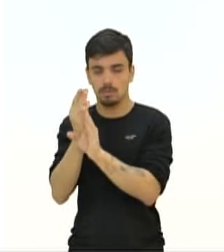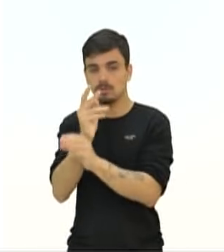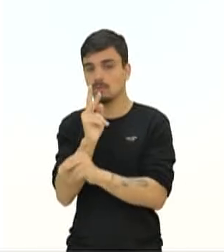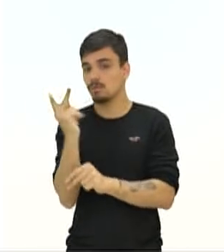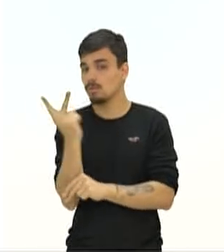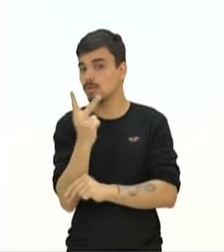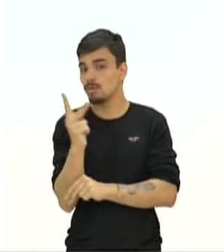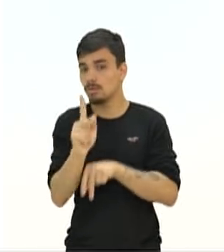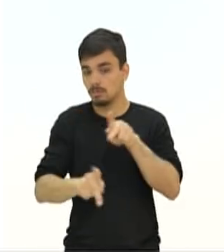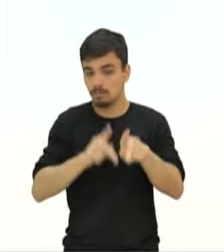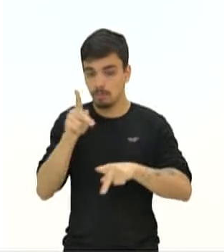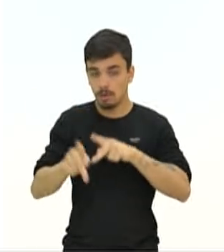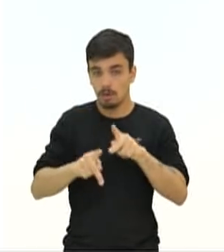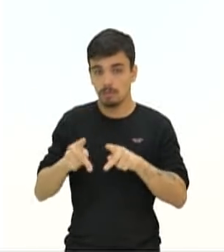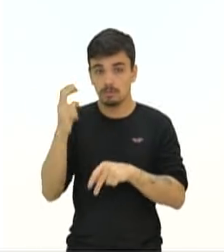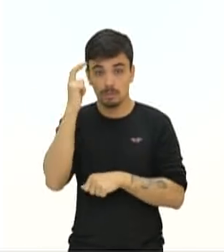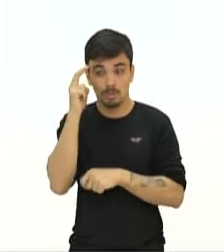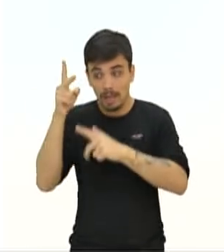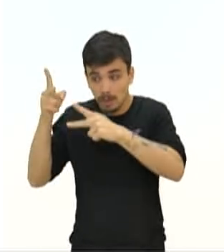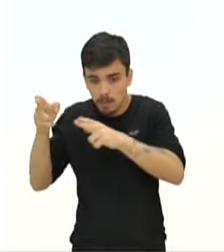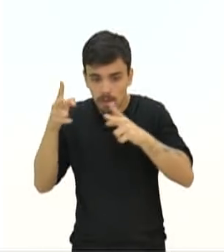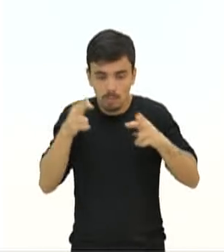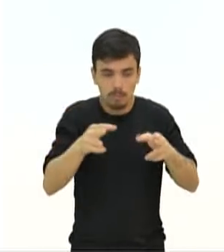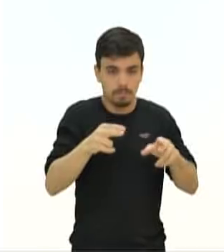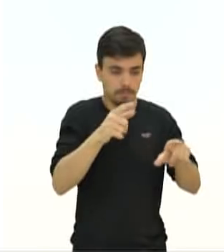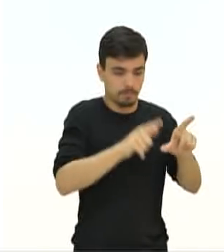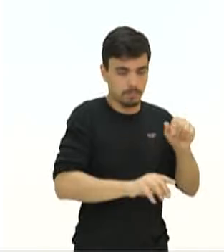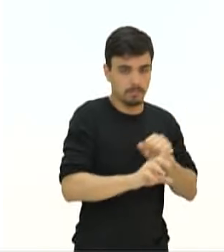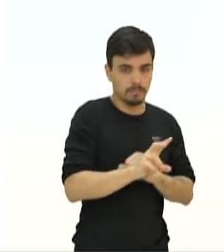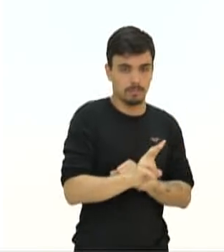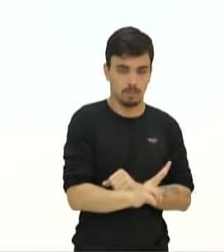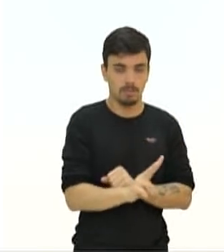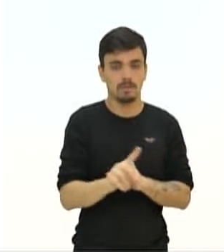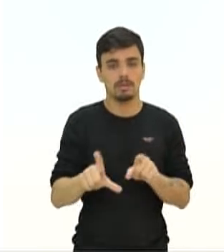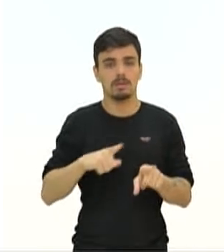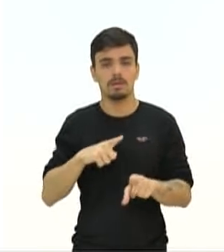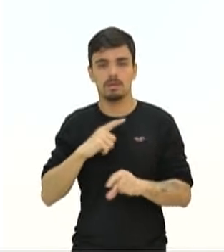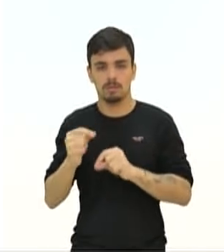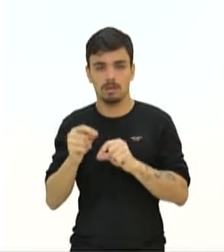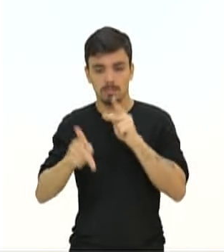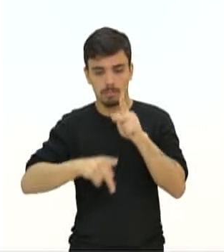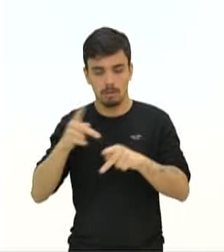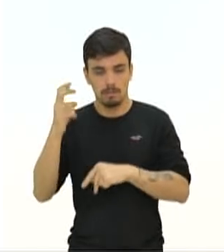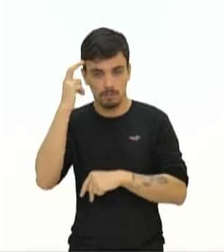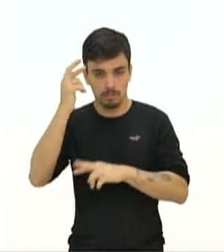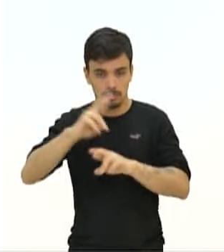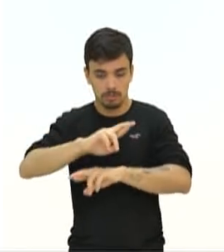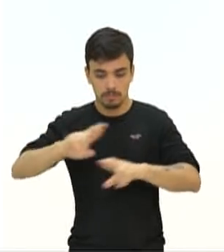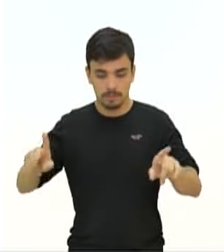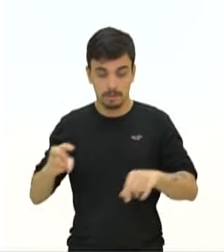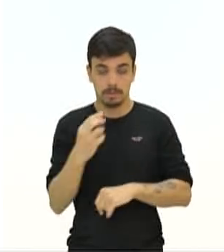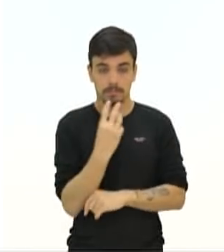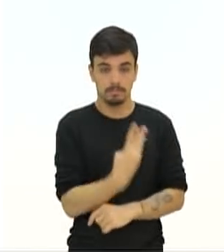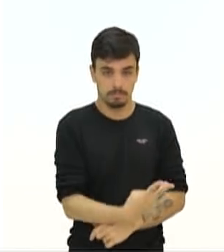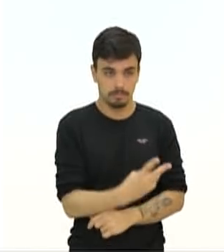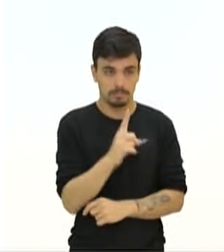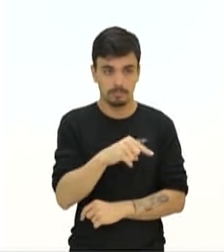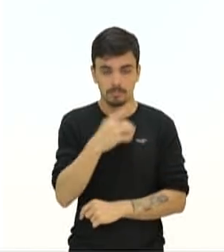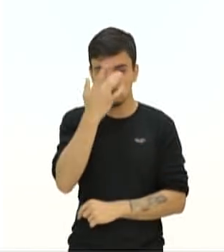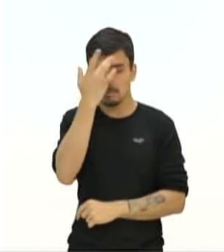culturas idênticas. 2, povos de culturas diferentes. 3, pessoas